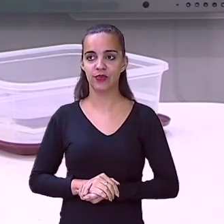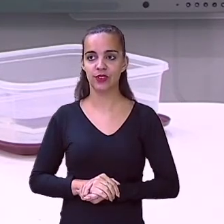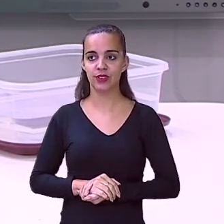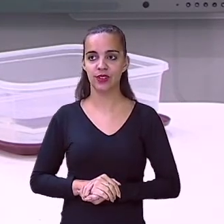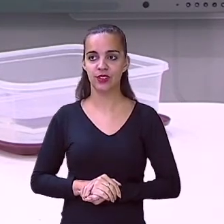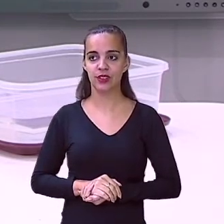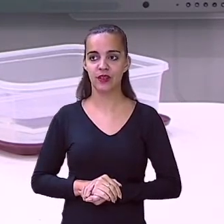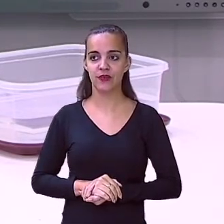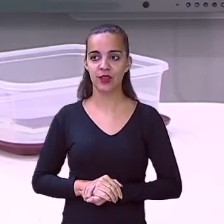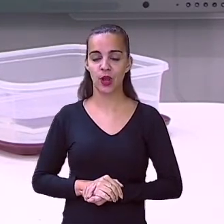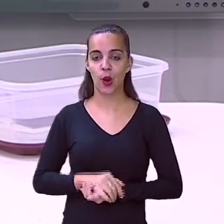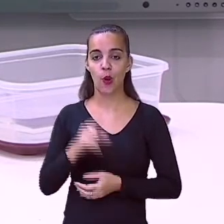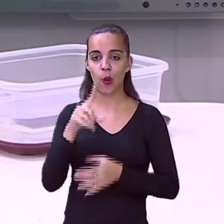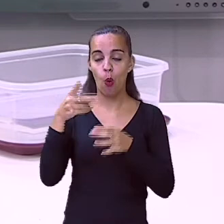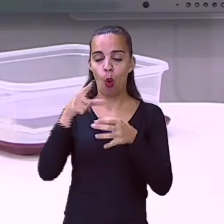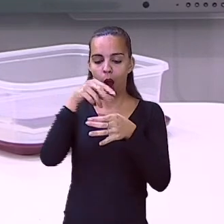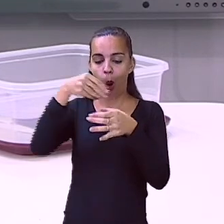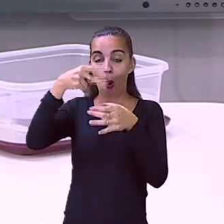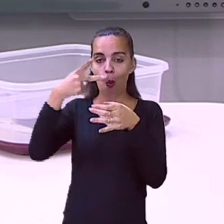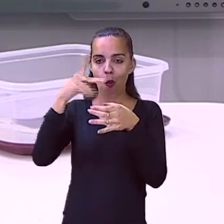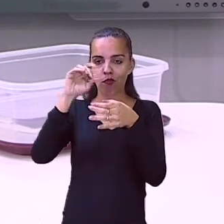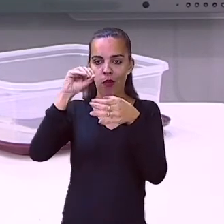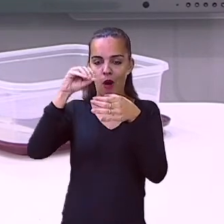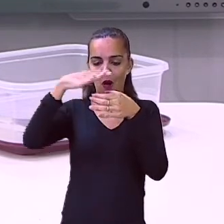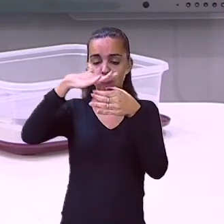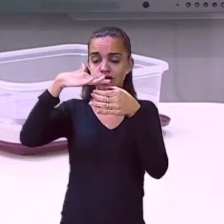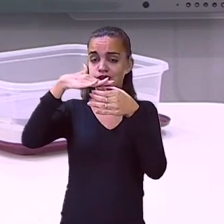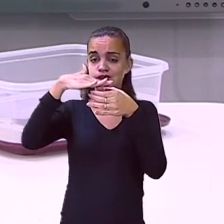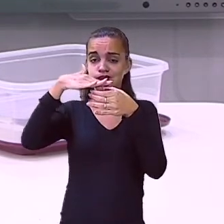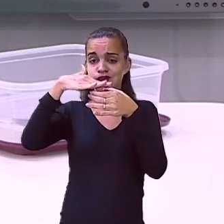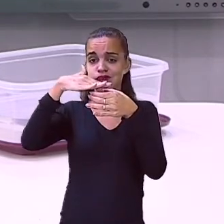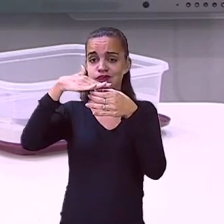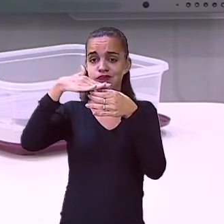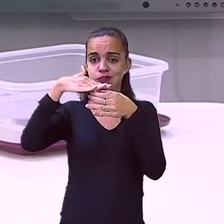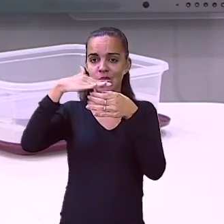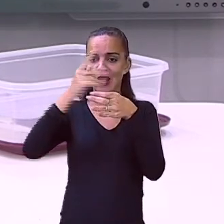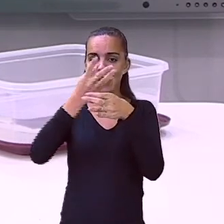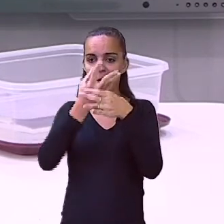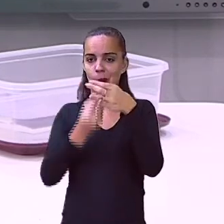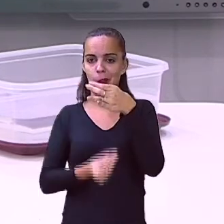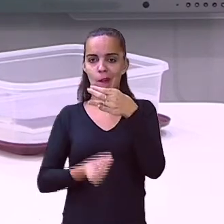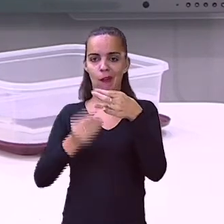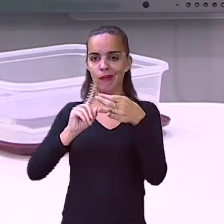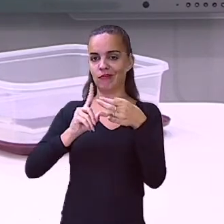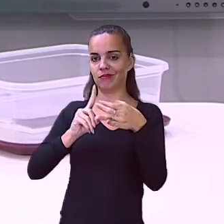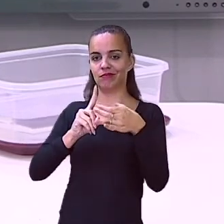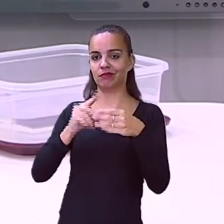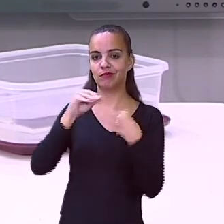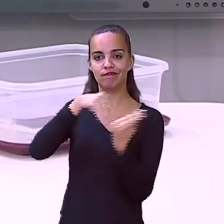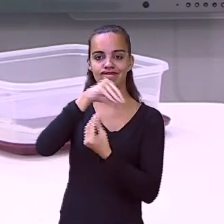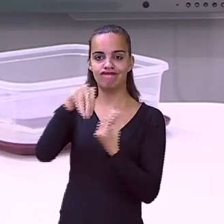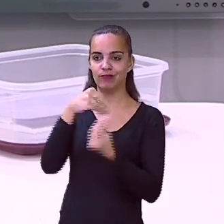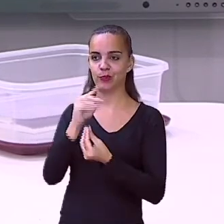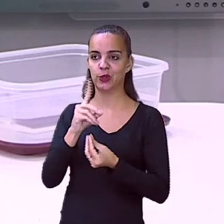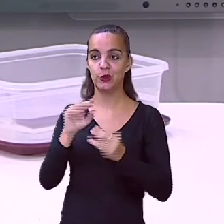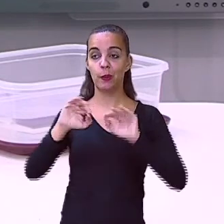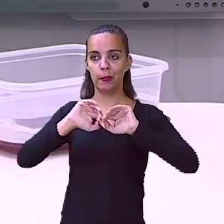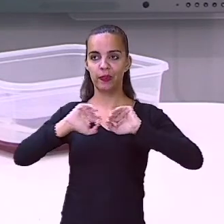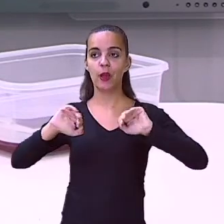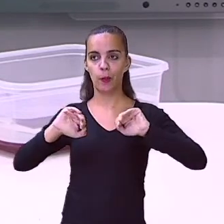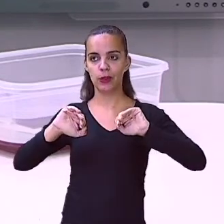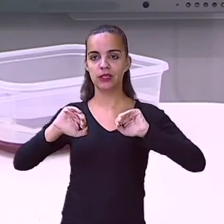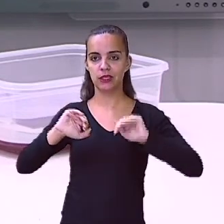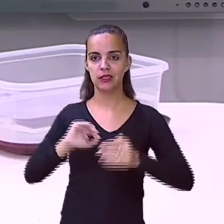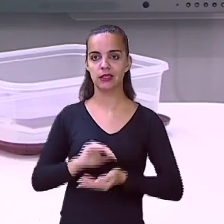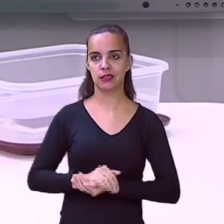resíduo está retido no filtro. Então, isto aqui que